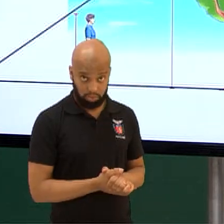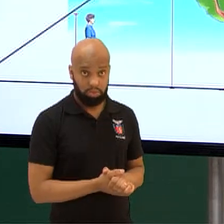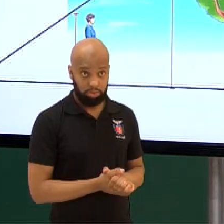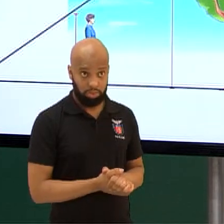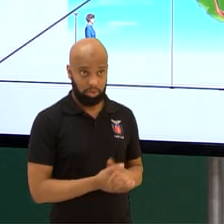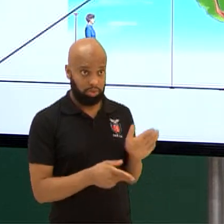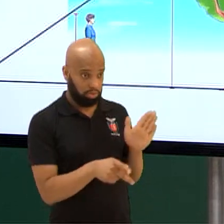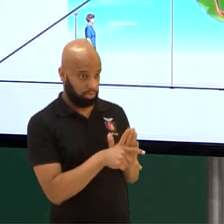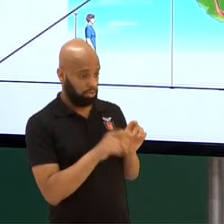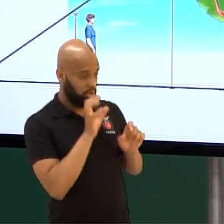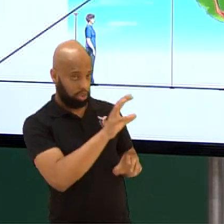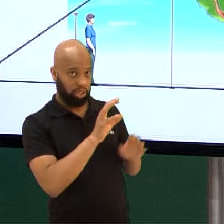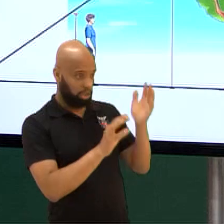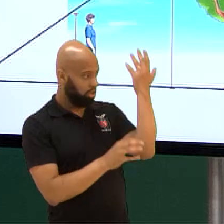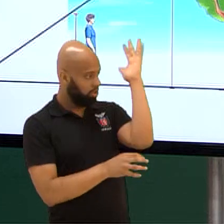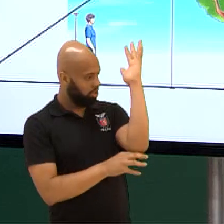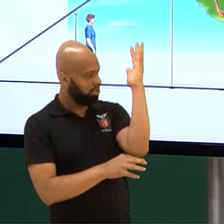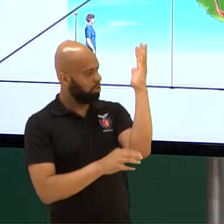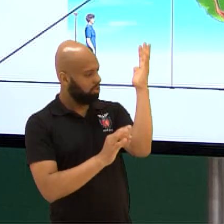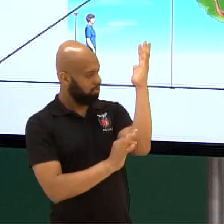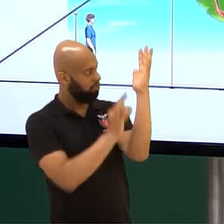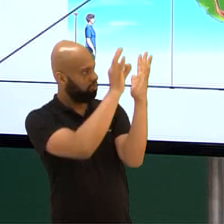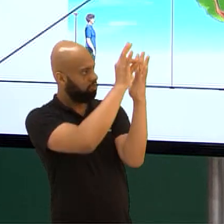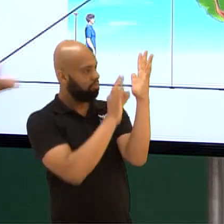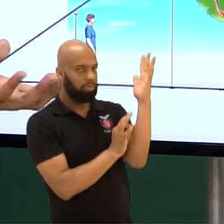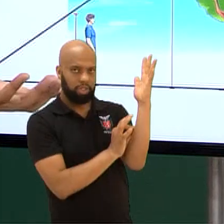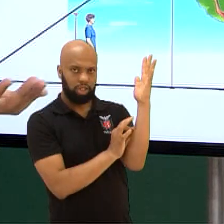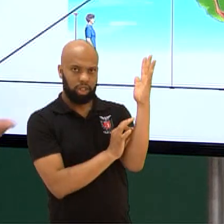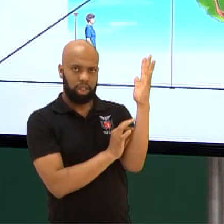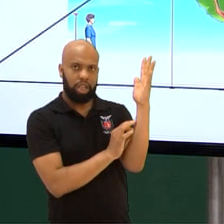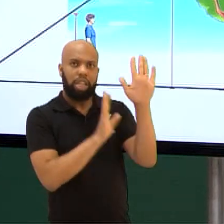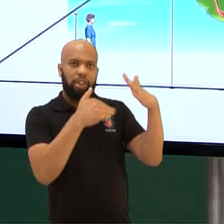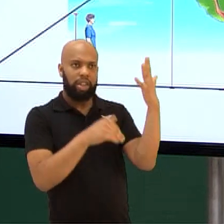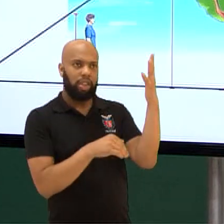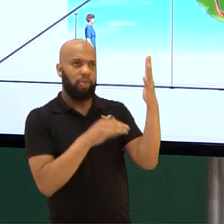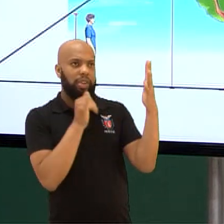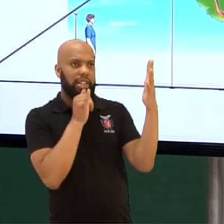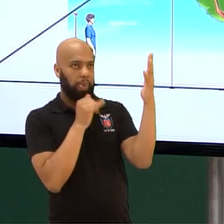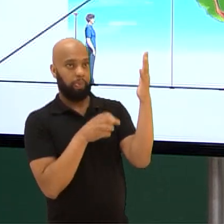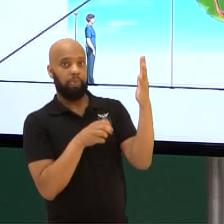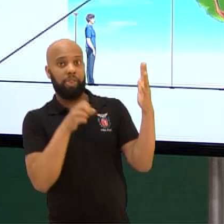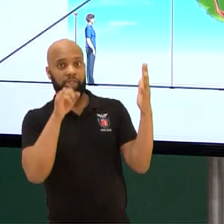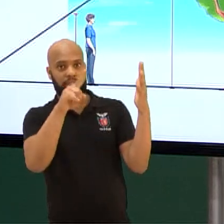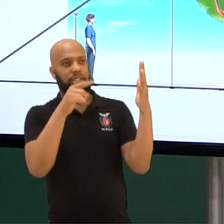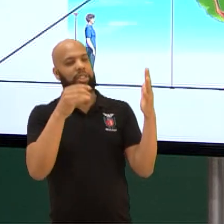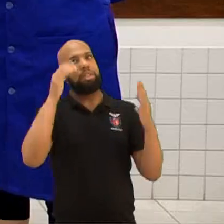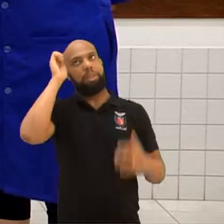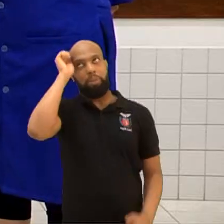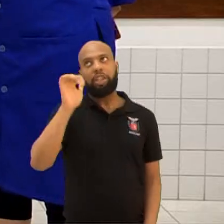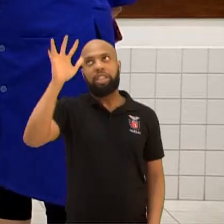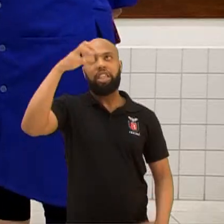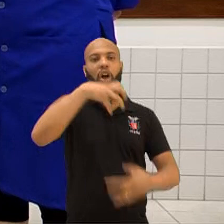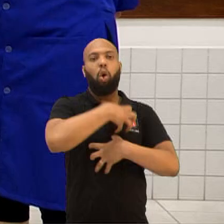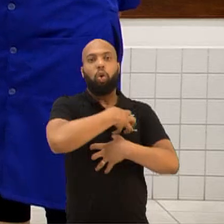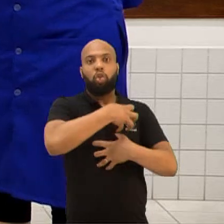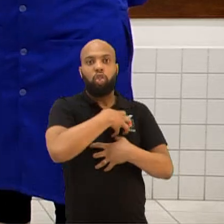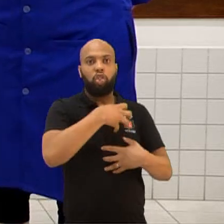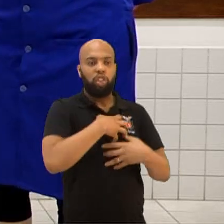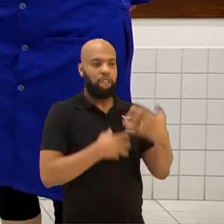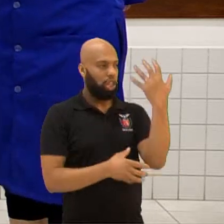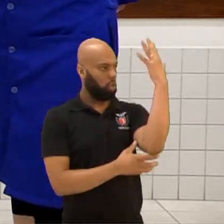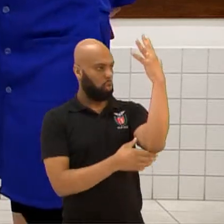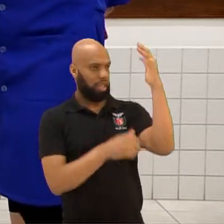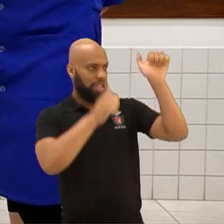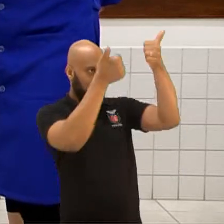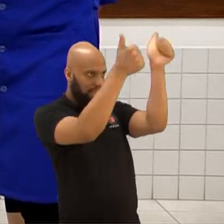esse comprimento, né? Então, não é fácil subir, né, Sueli? Porque se você imaginar assim, o formato da árvore, você